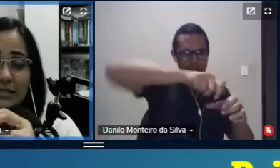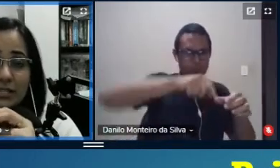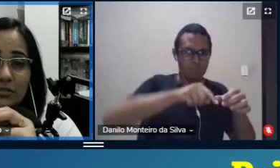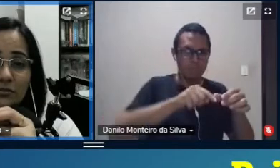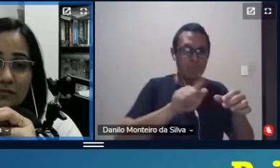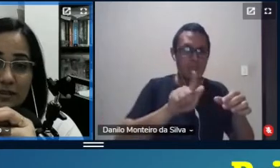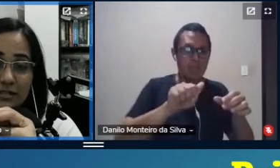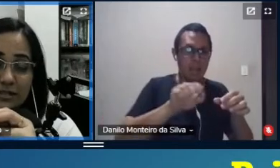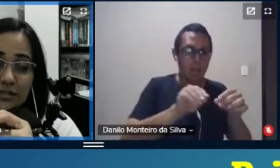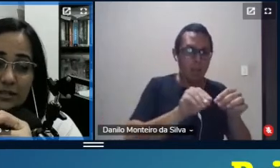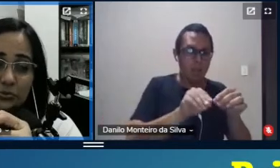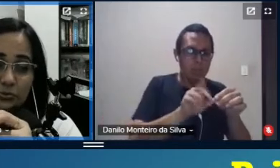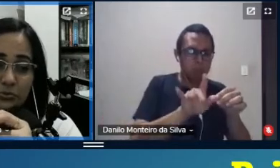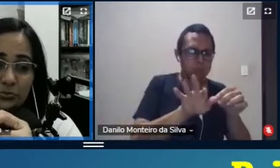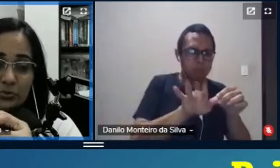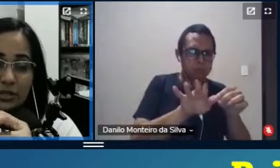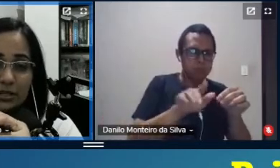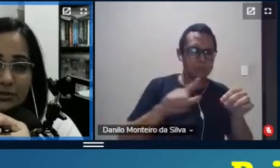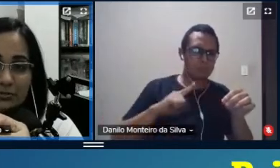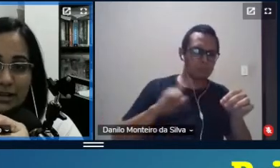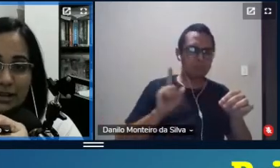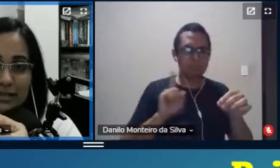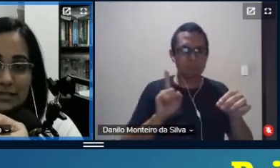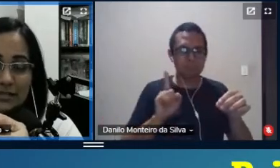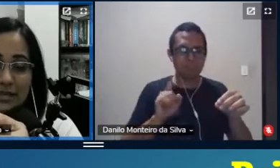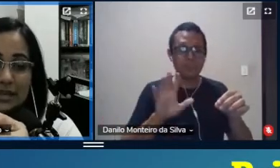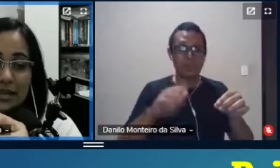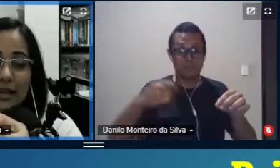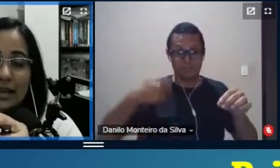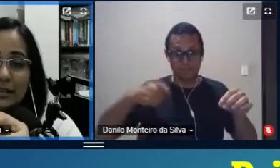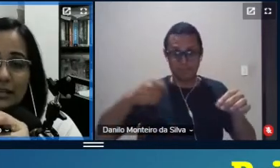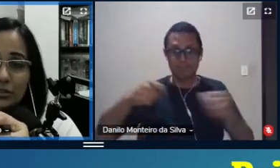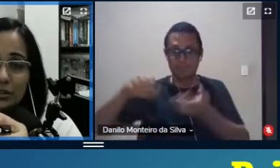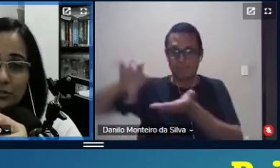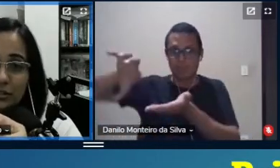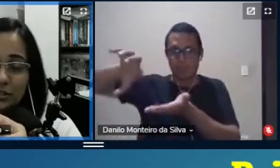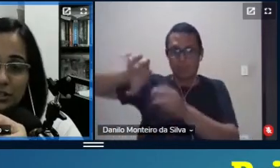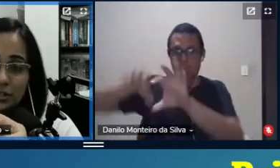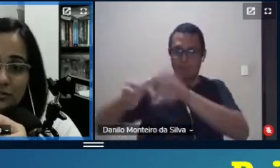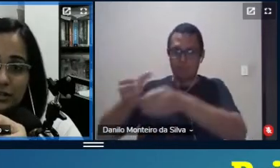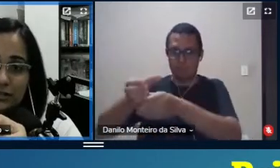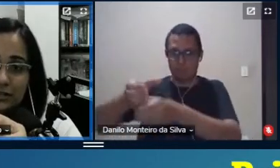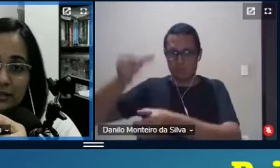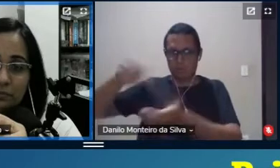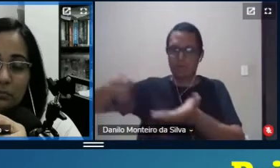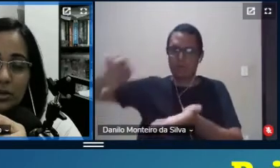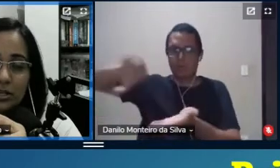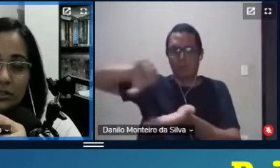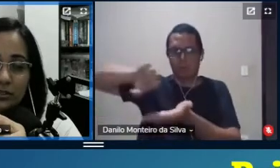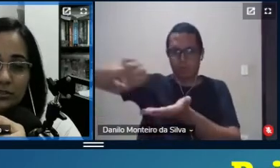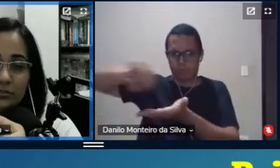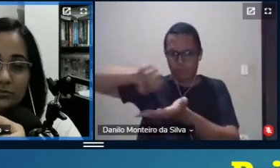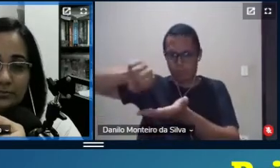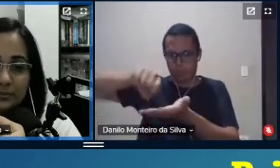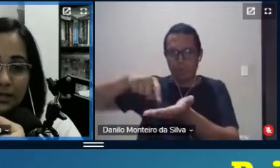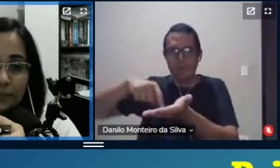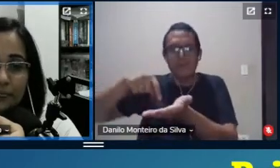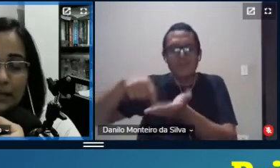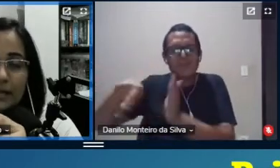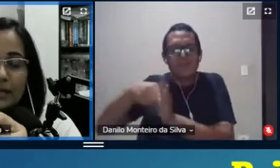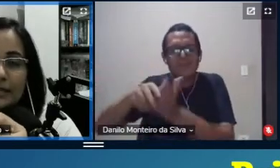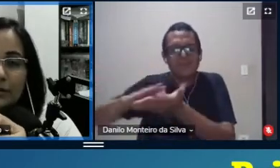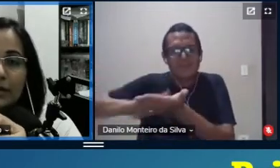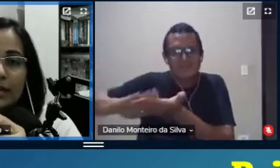porque se tiver vazando, né, o gás, ali onde está o detergente, ele vai sair bolinhas,